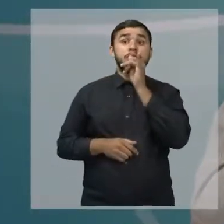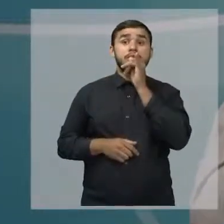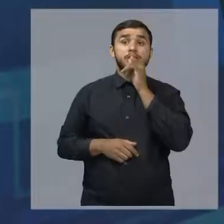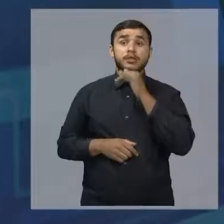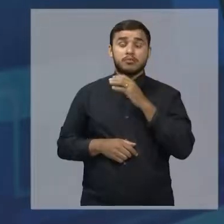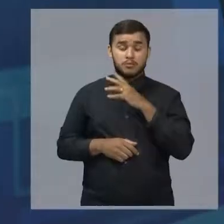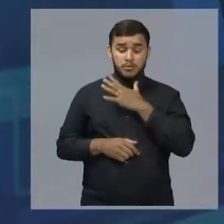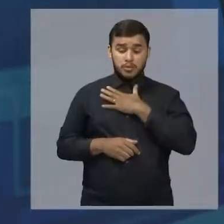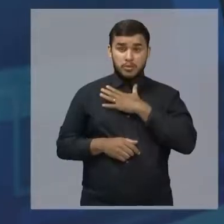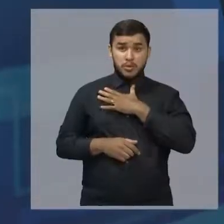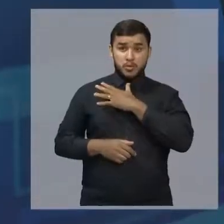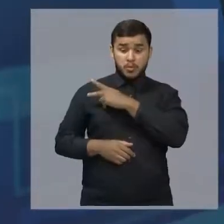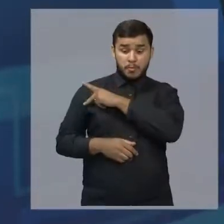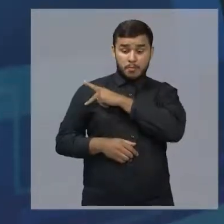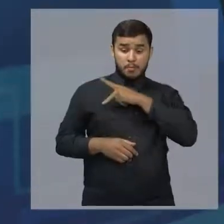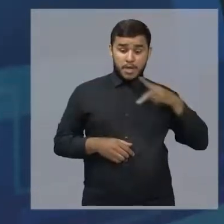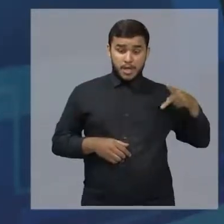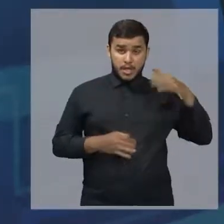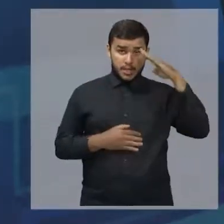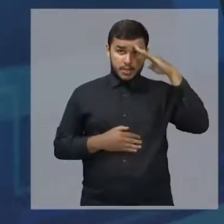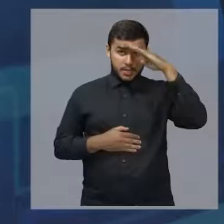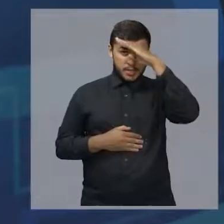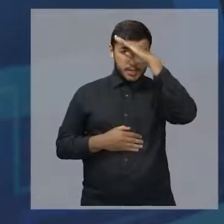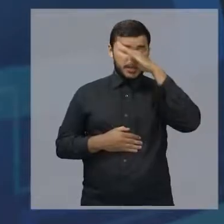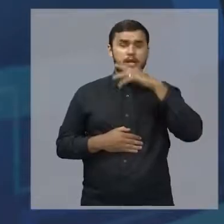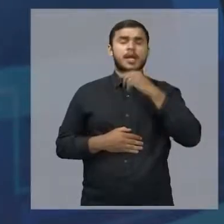ele não quis fazer nenhum tipo de